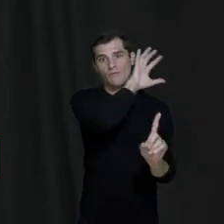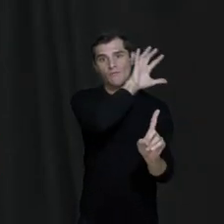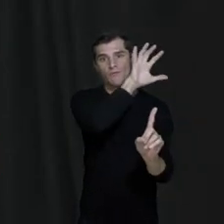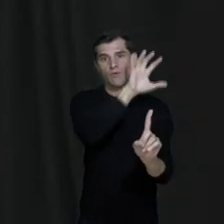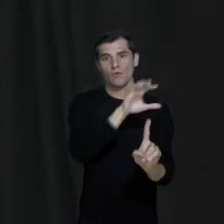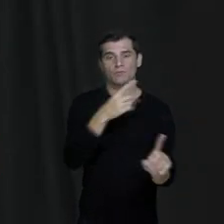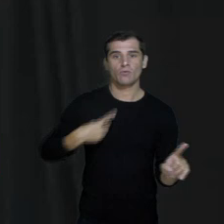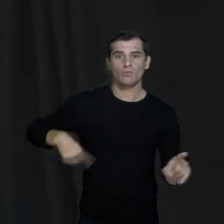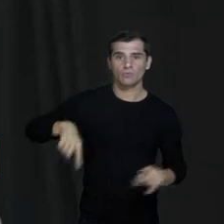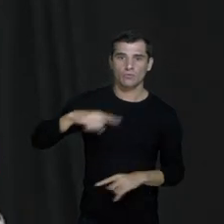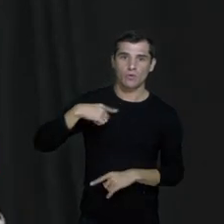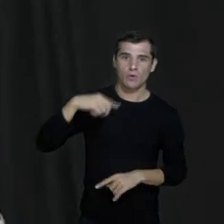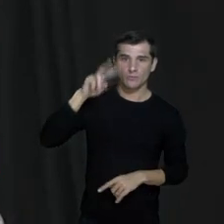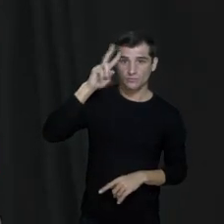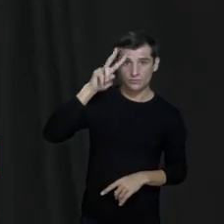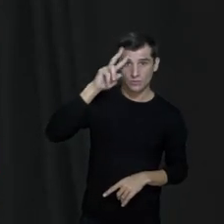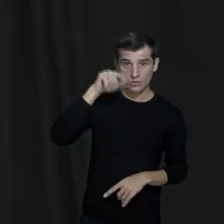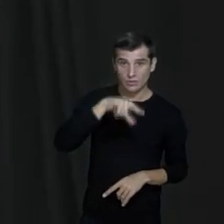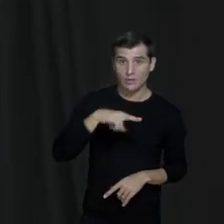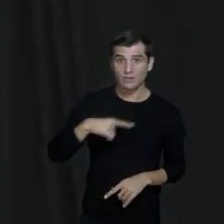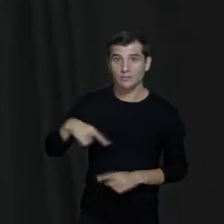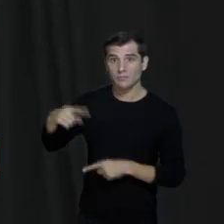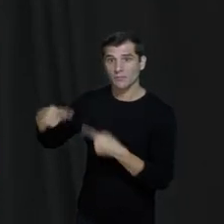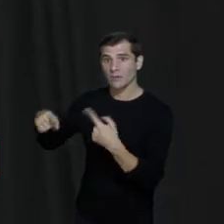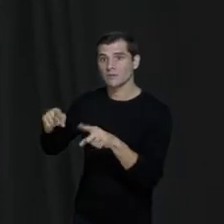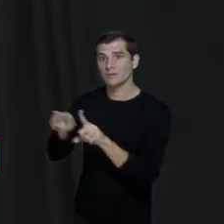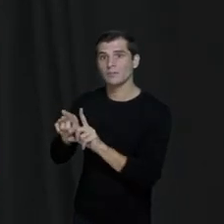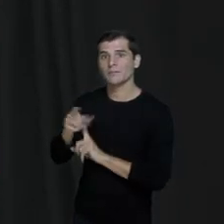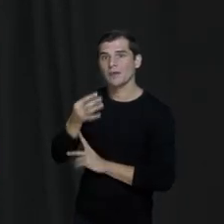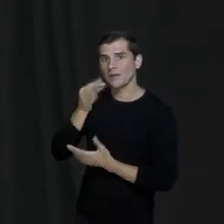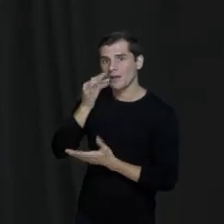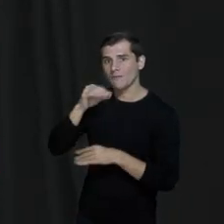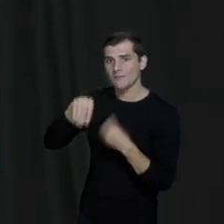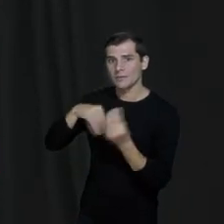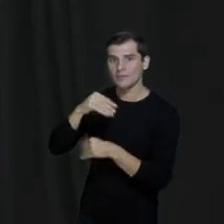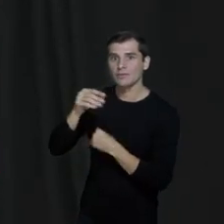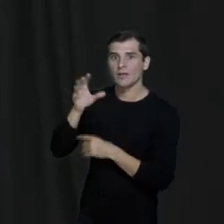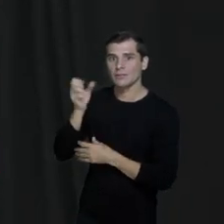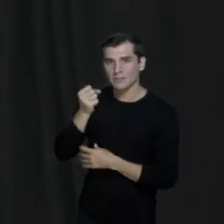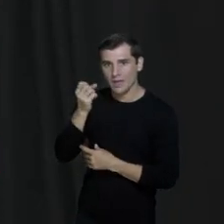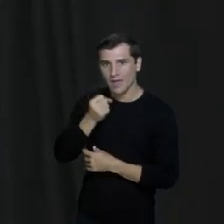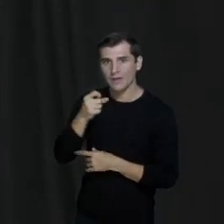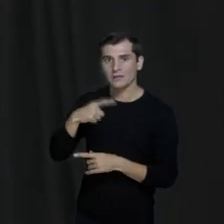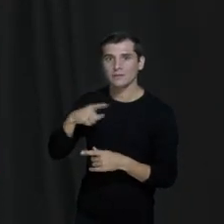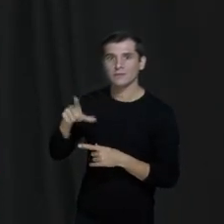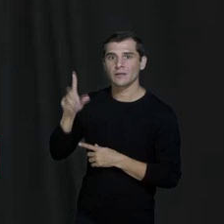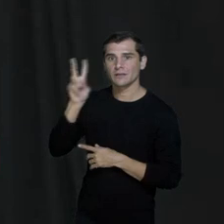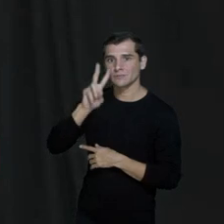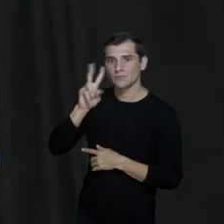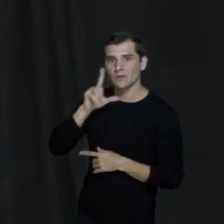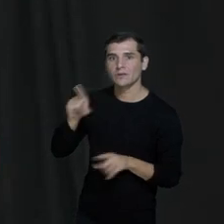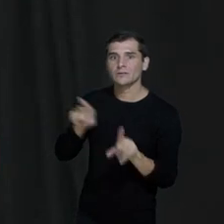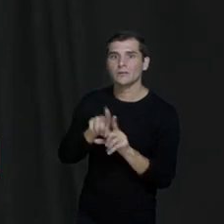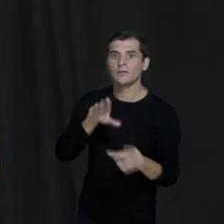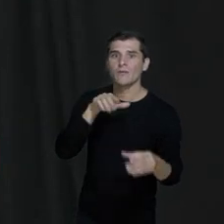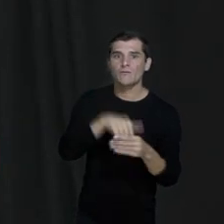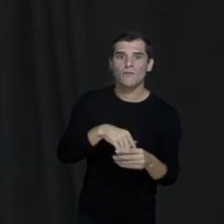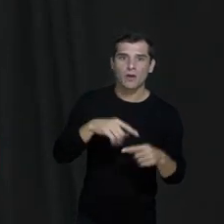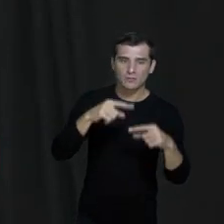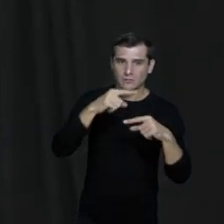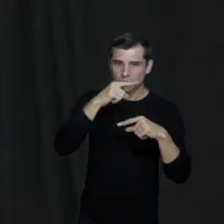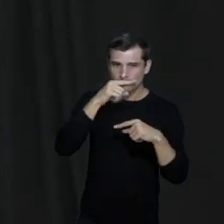história teve a política de café com leite lá no pleto histórico mesmo que tinha o voto do cabresco que era um ato de corrupção já